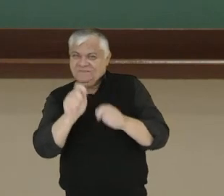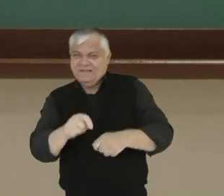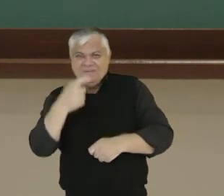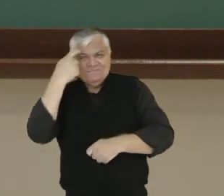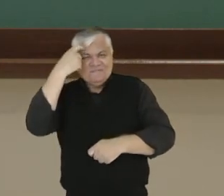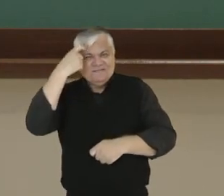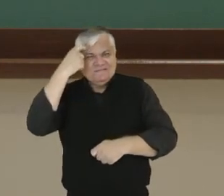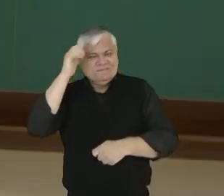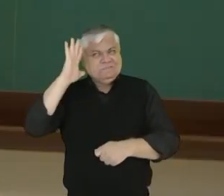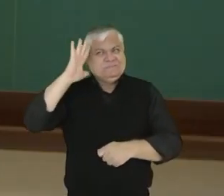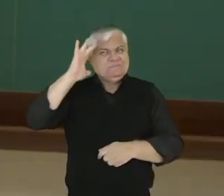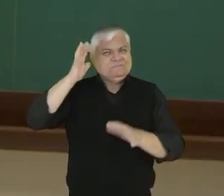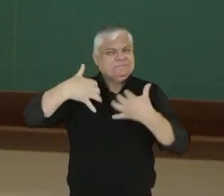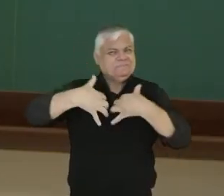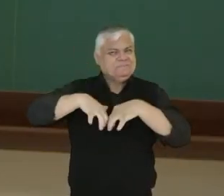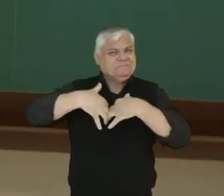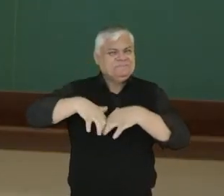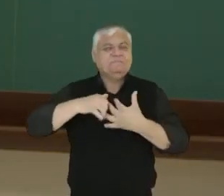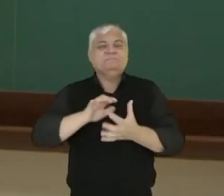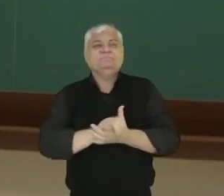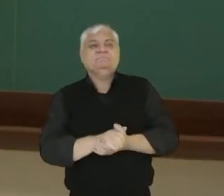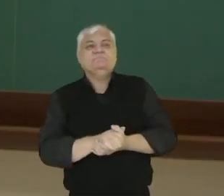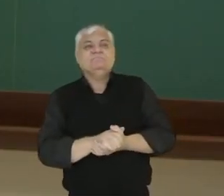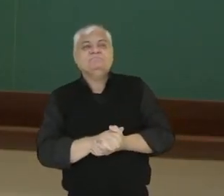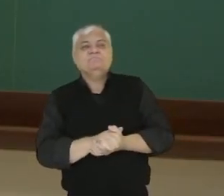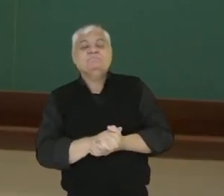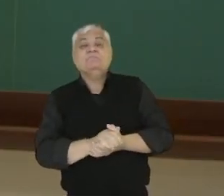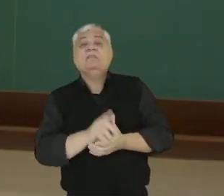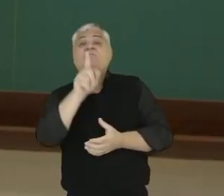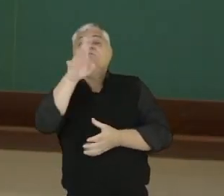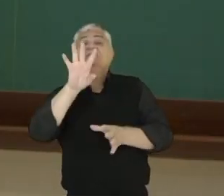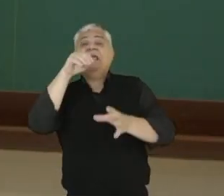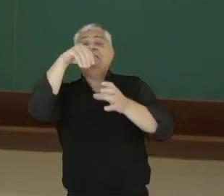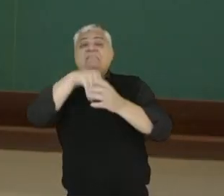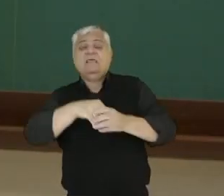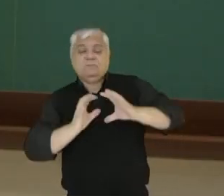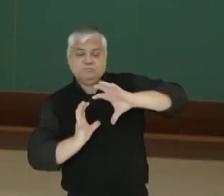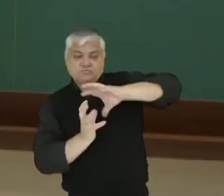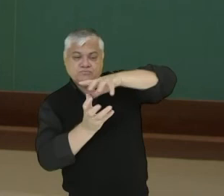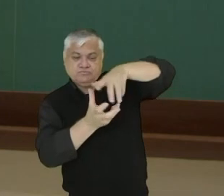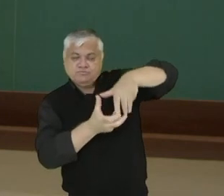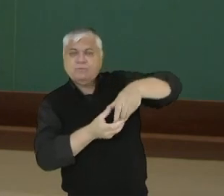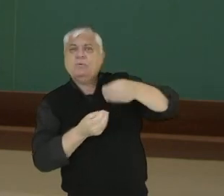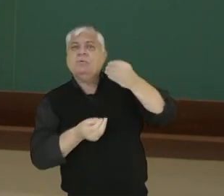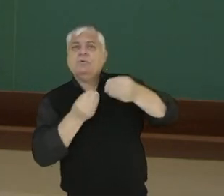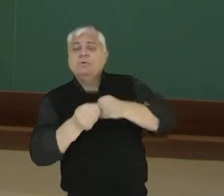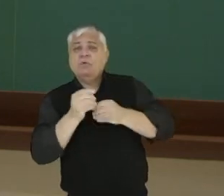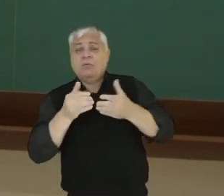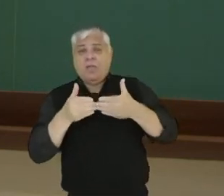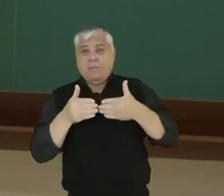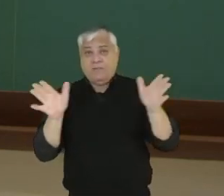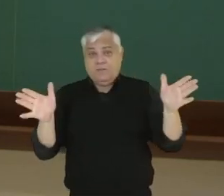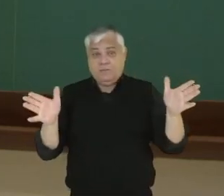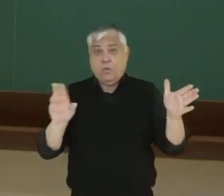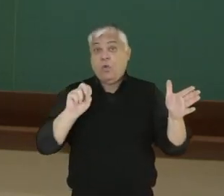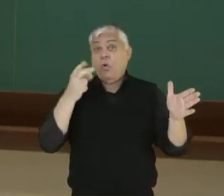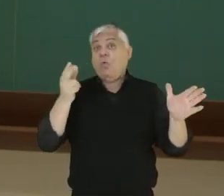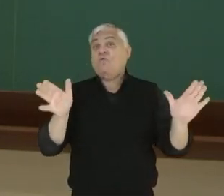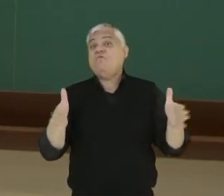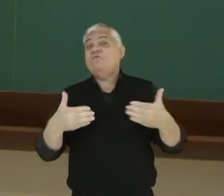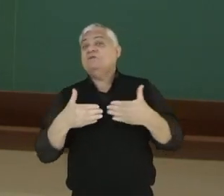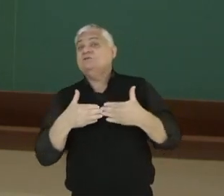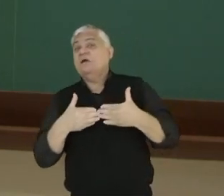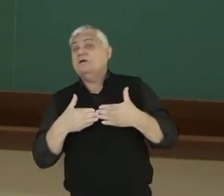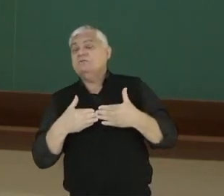aqui, certo? Você, dentro da natureza, você é um sistema aberto ou fechado? Justifique sua resposta. Você, assim